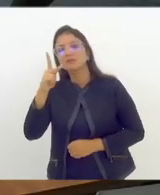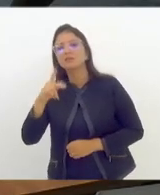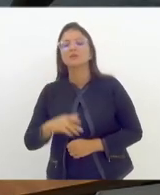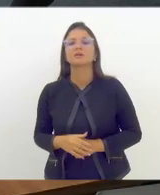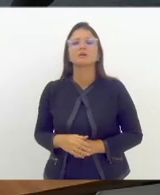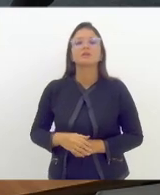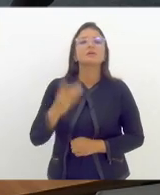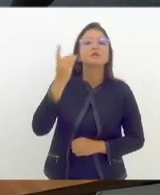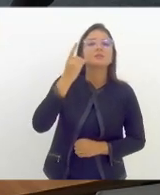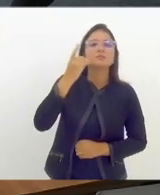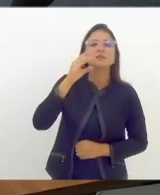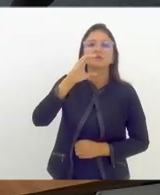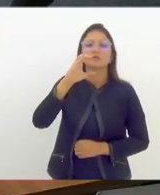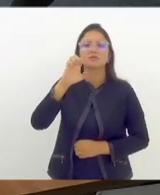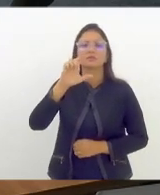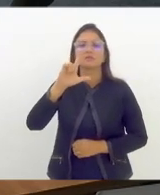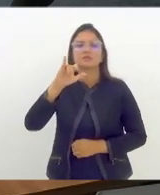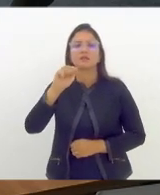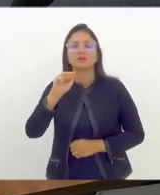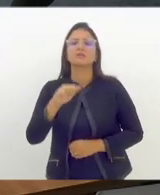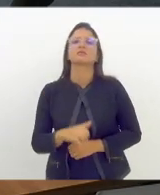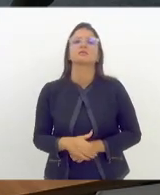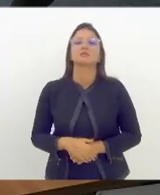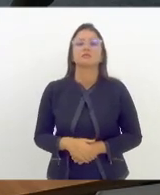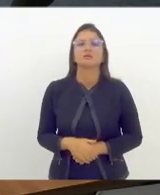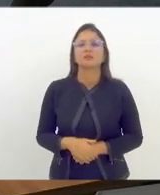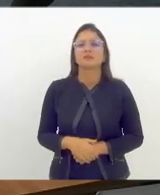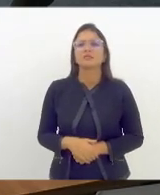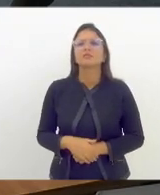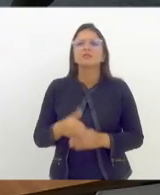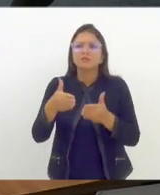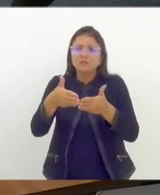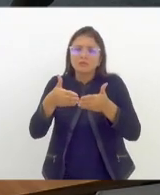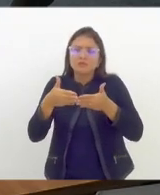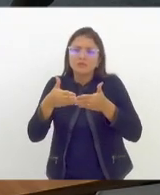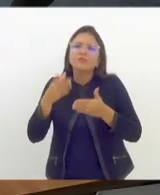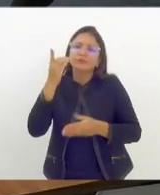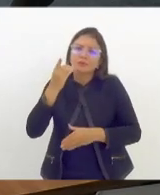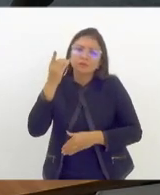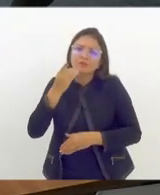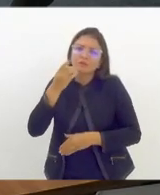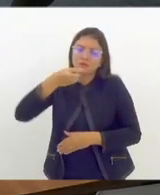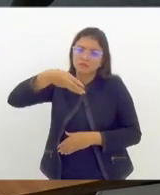Deputada Célia Jordão. Queria pedir gentileza, deputada Marta Rocha.